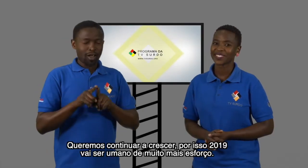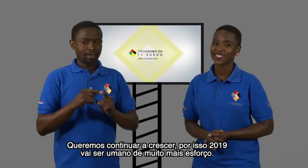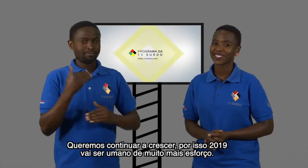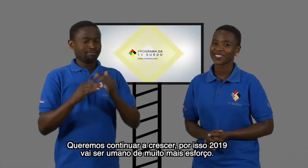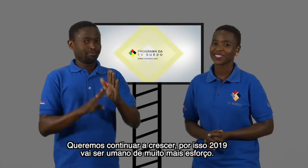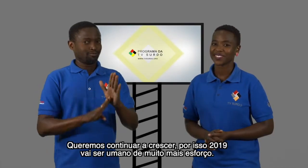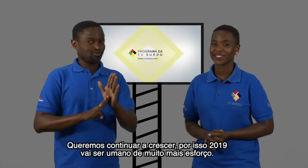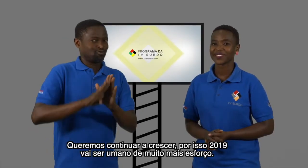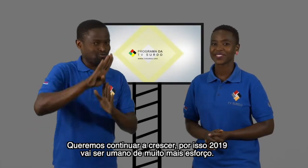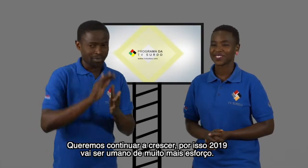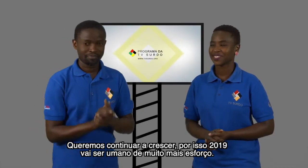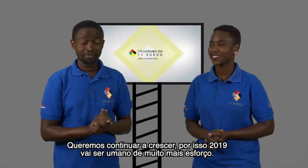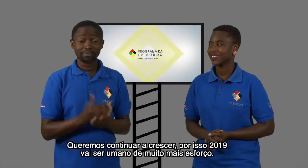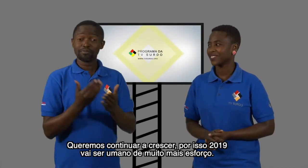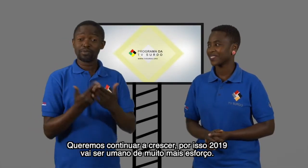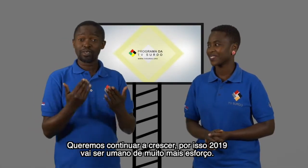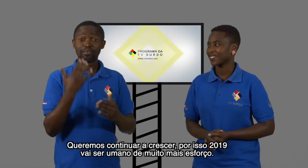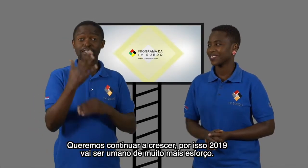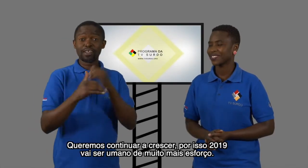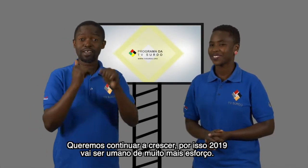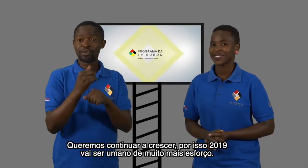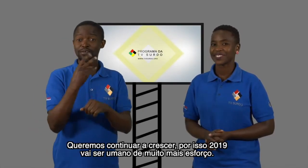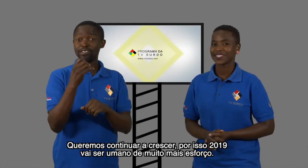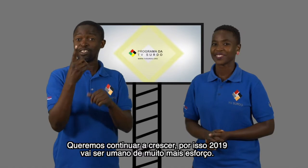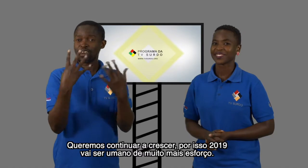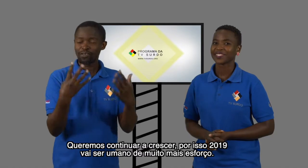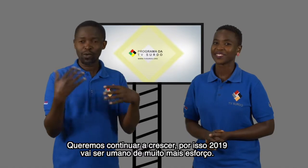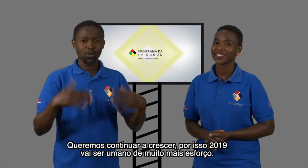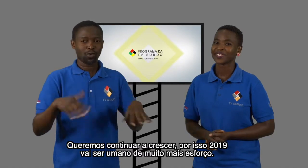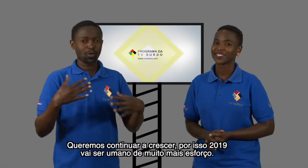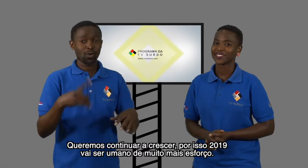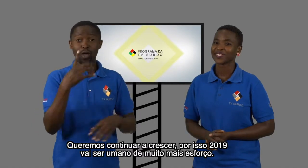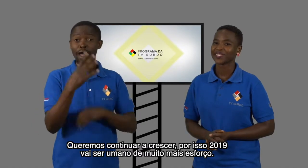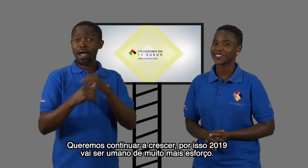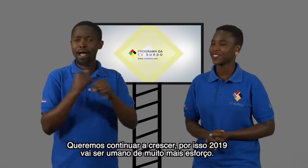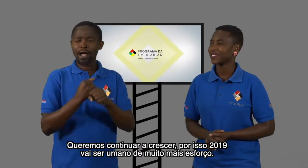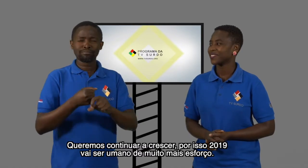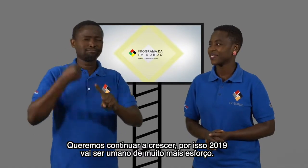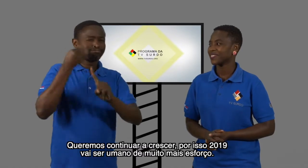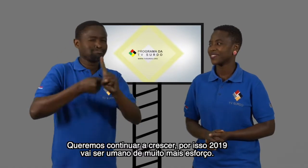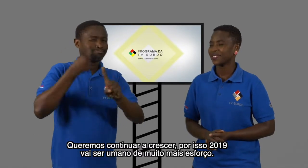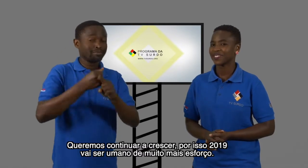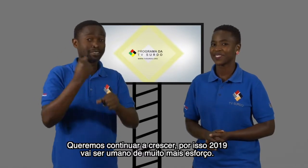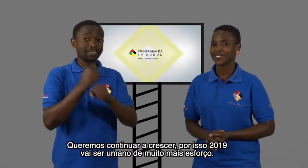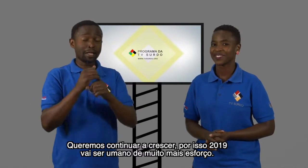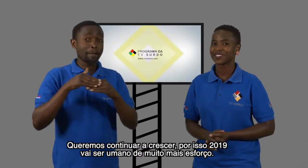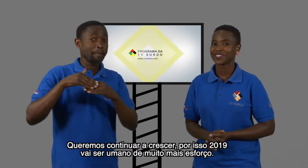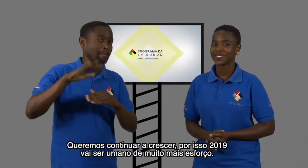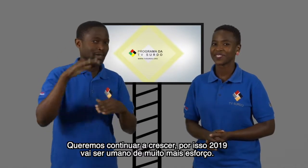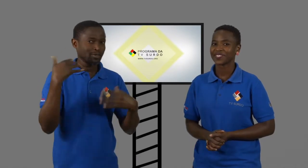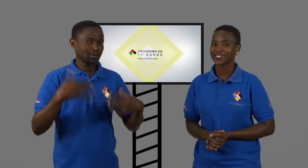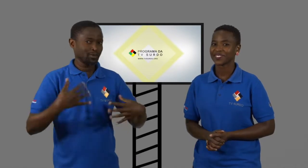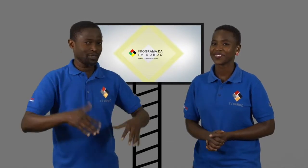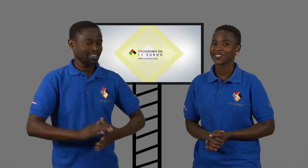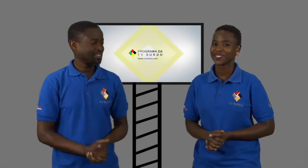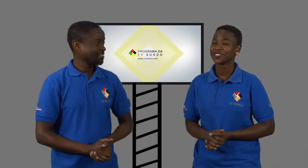continuar a crescer, por isso, 2019 vai ser um ano de muito mais esforço.